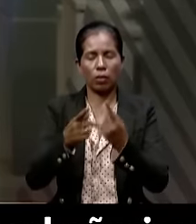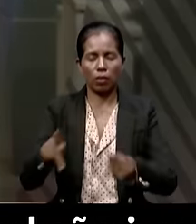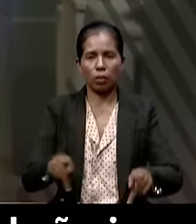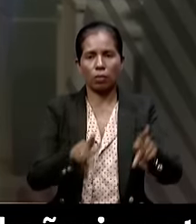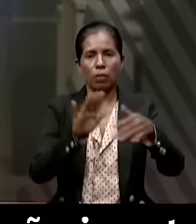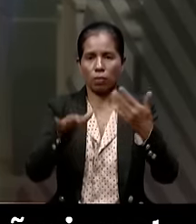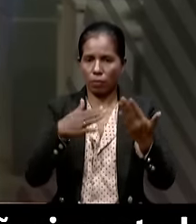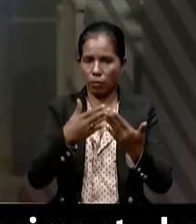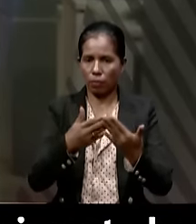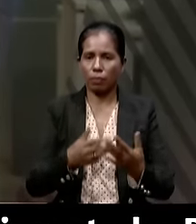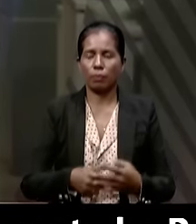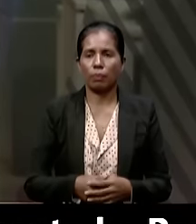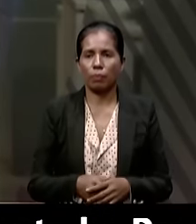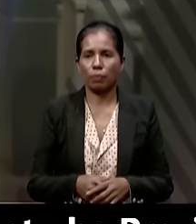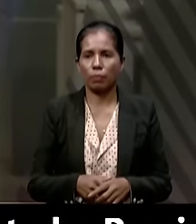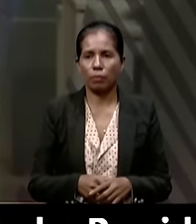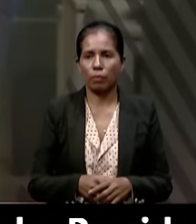será.